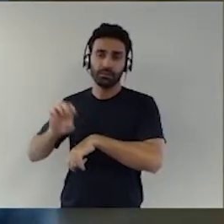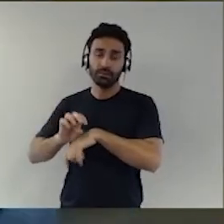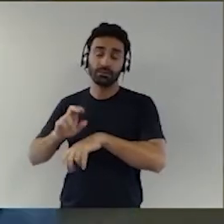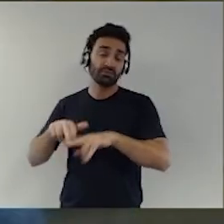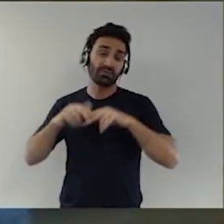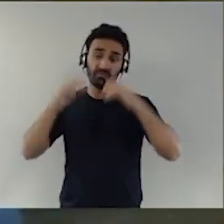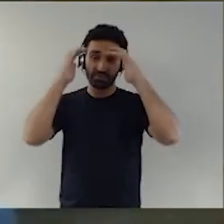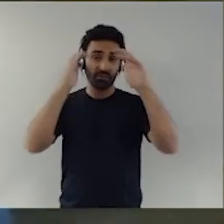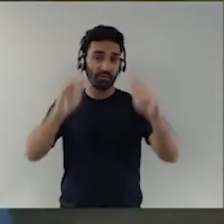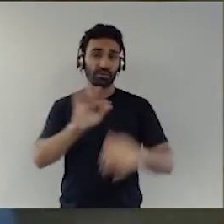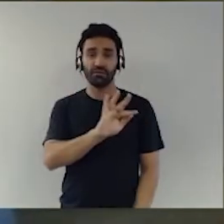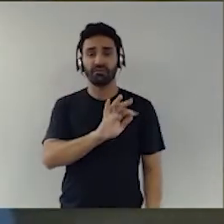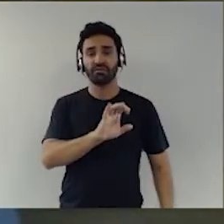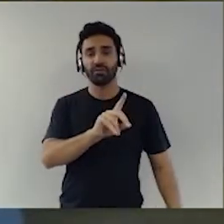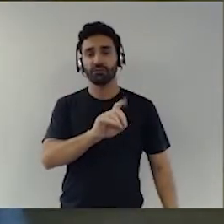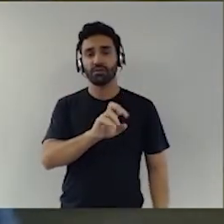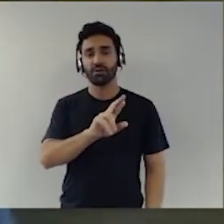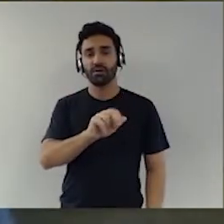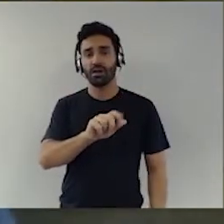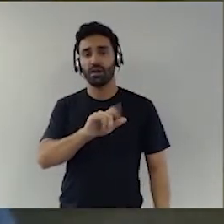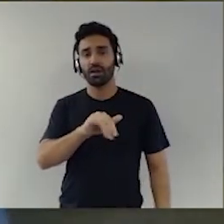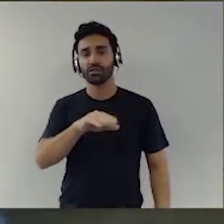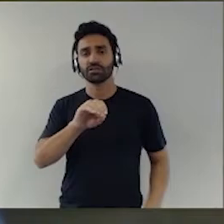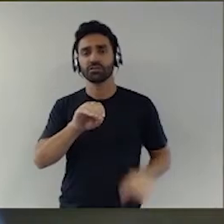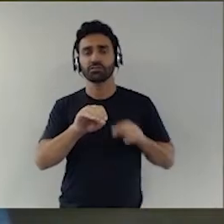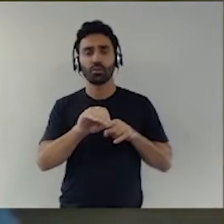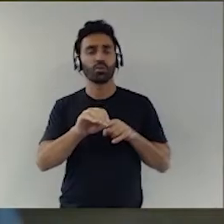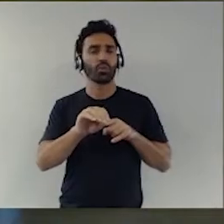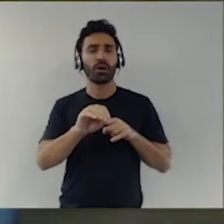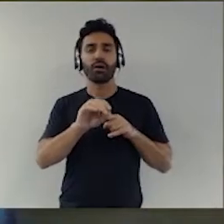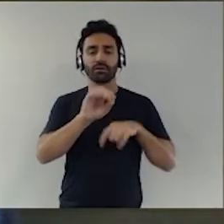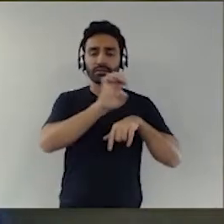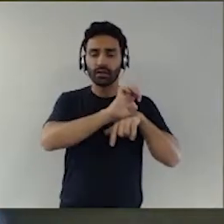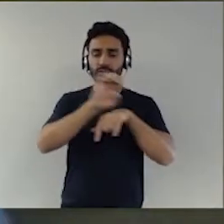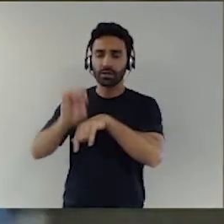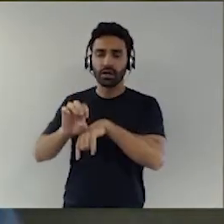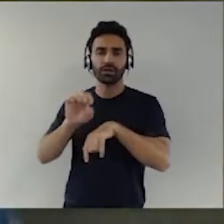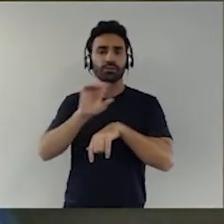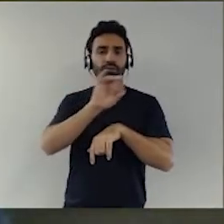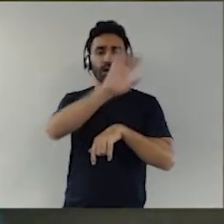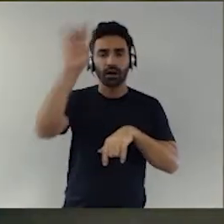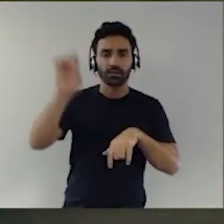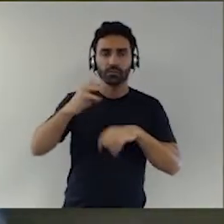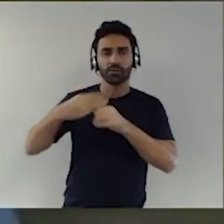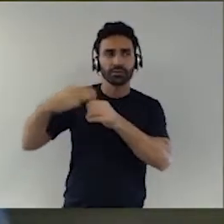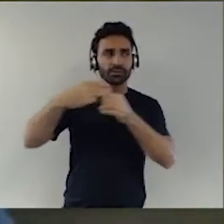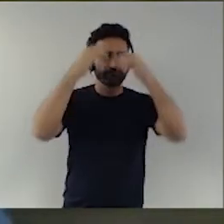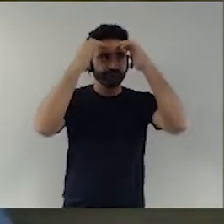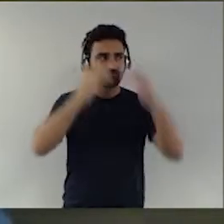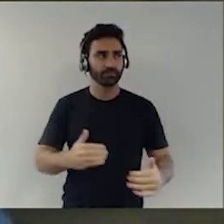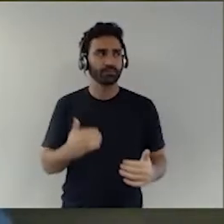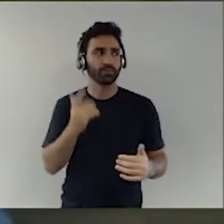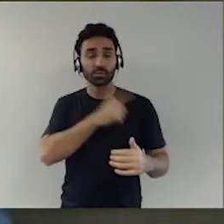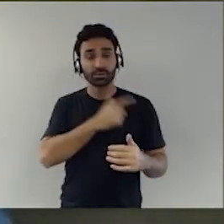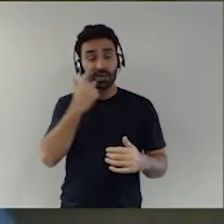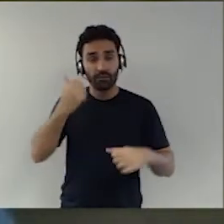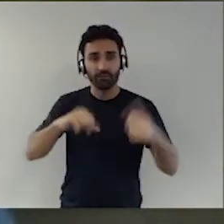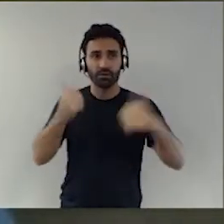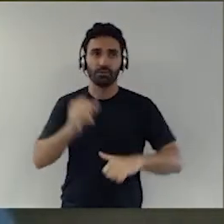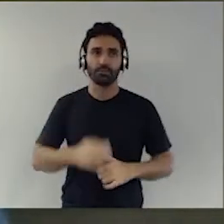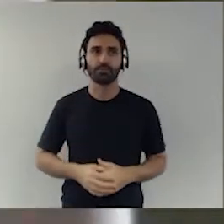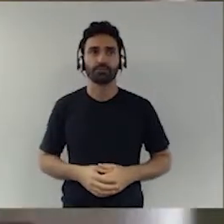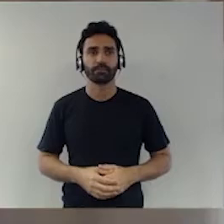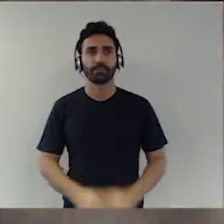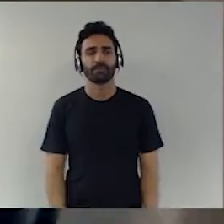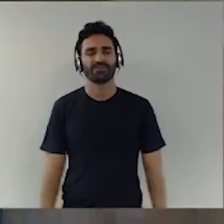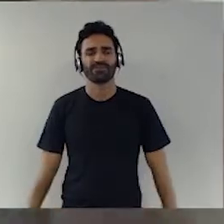federativo, do federalismo, de cooperação, dessa evolução semântica, no sentido de que o município teria todas as condições de fazer essa avaliação.